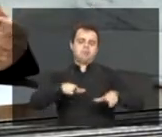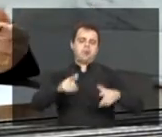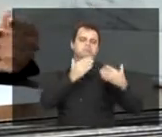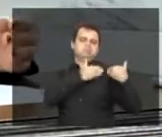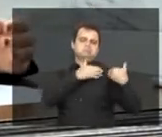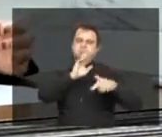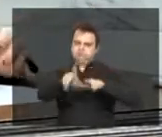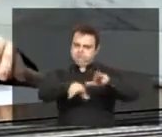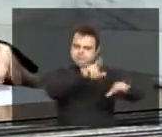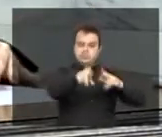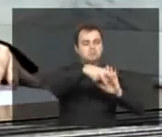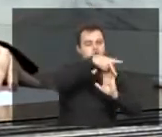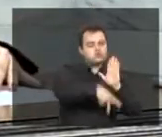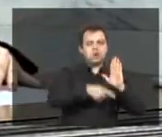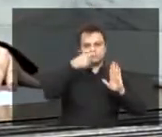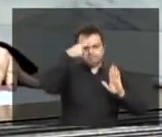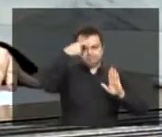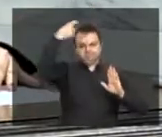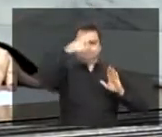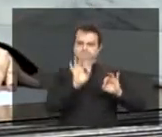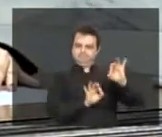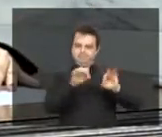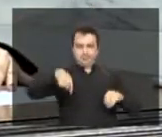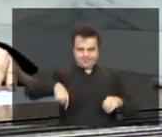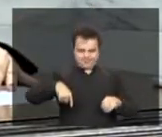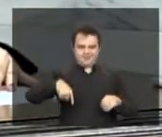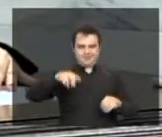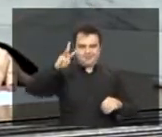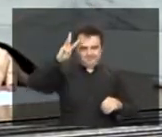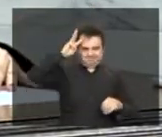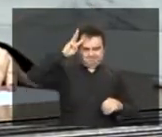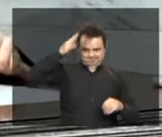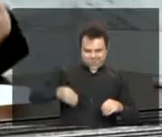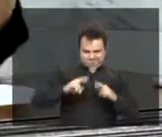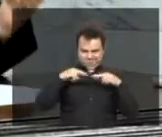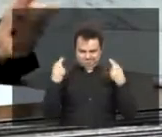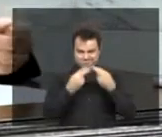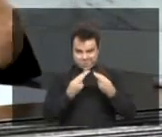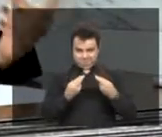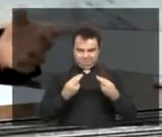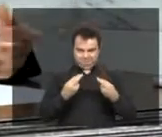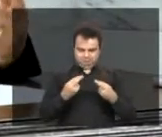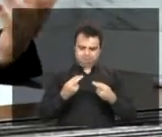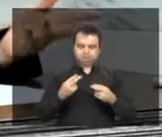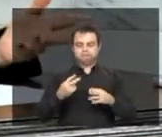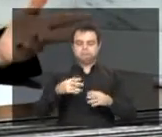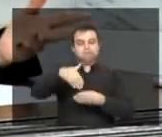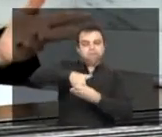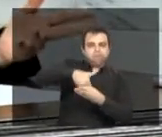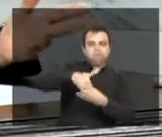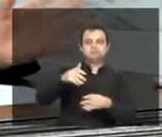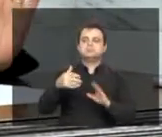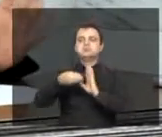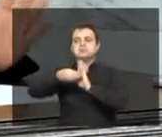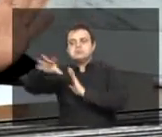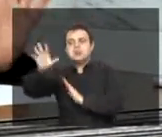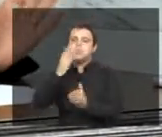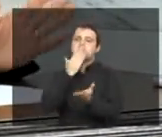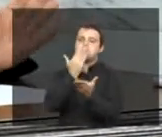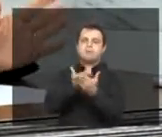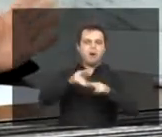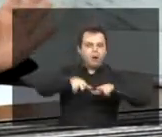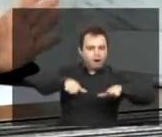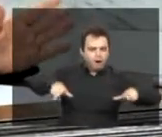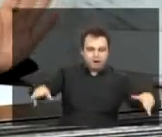só a elaboração de projetos que são votados aqui durante as sessões, mas tem também as indicações, os requerimentos, né?